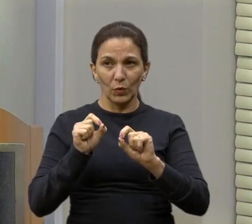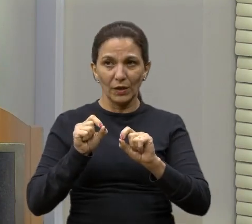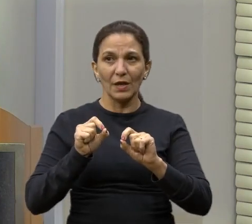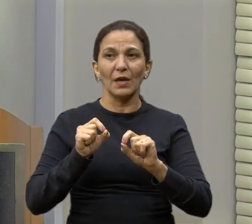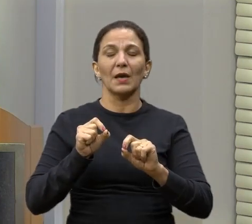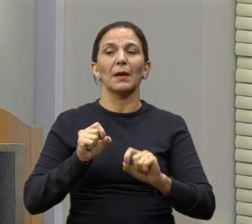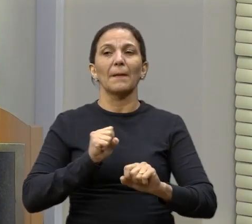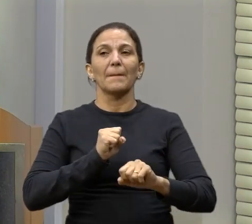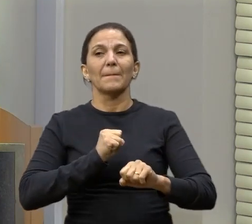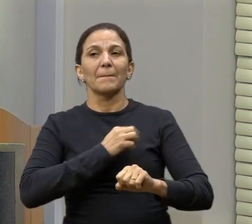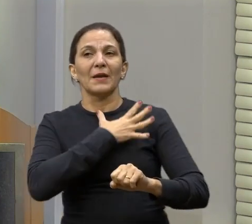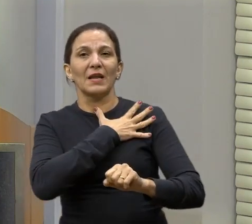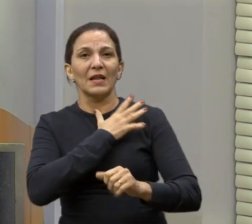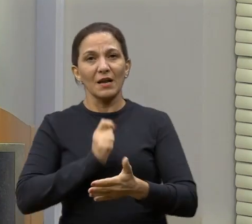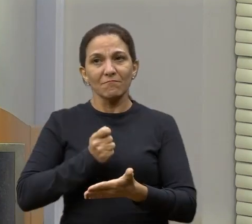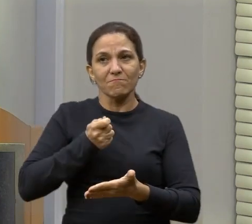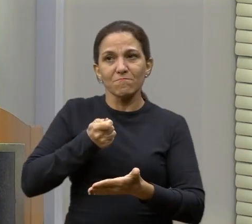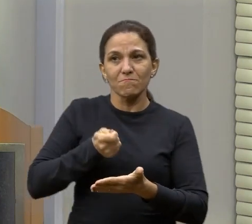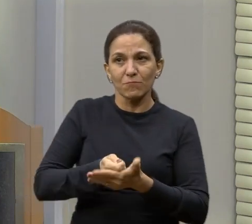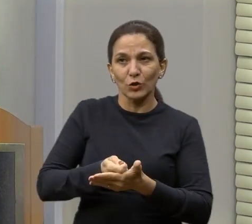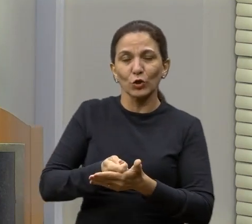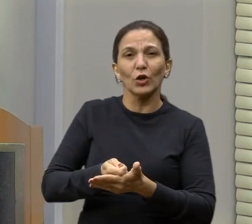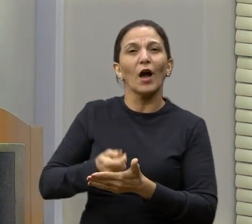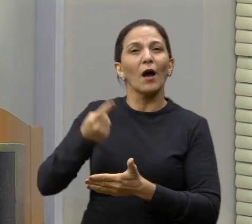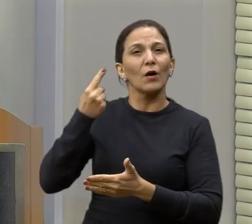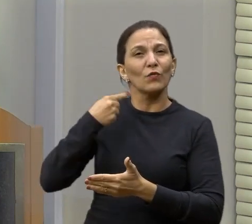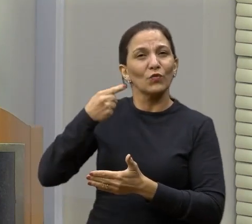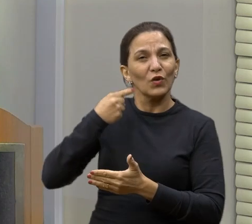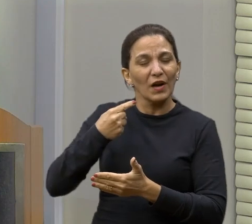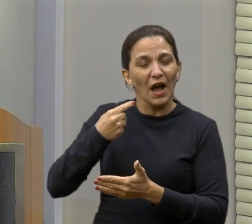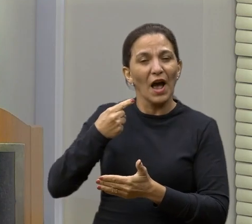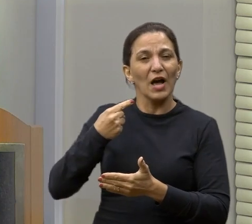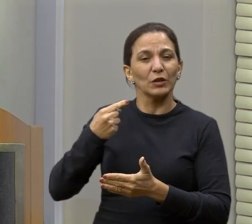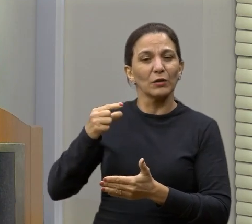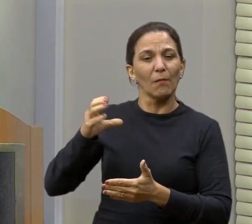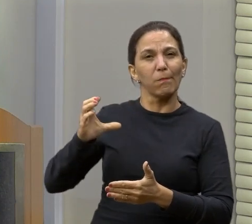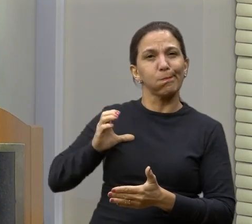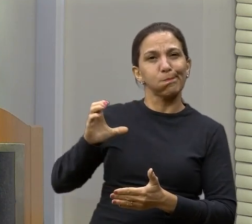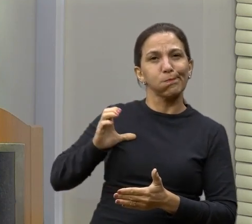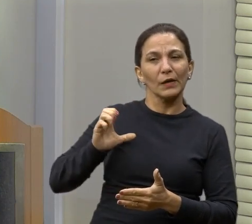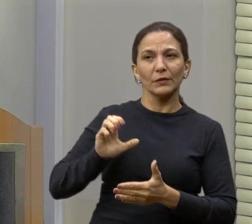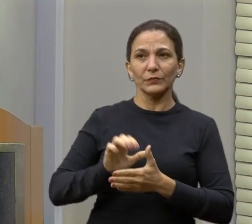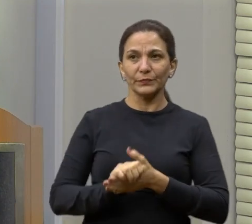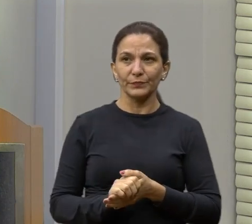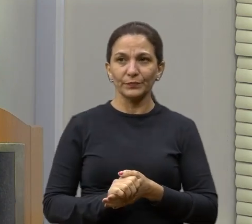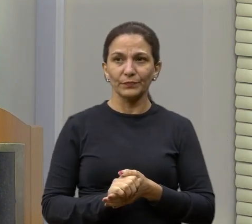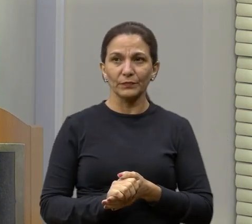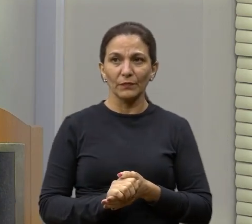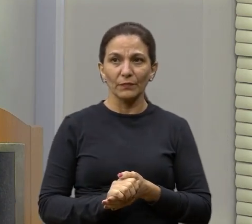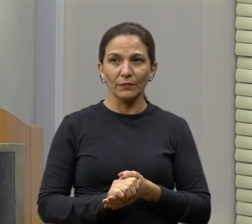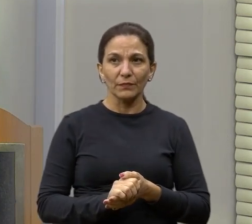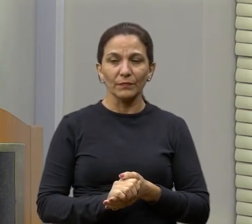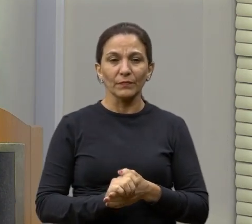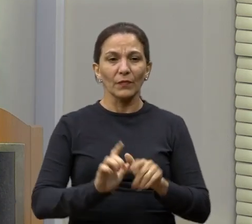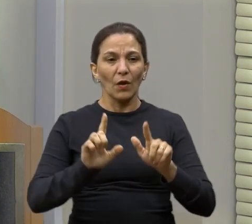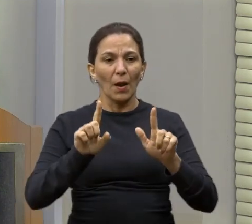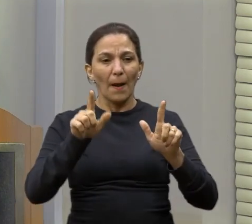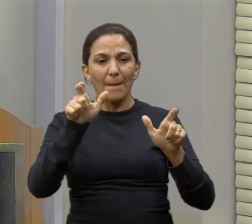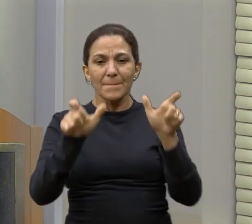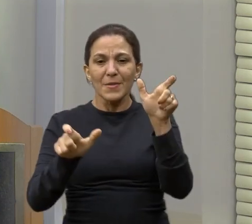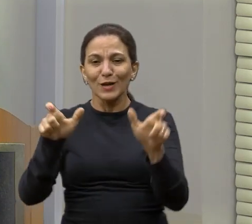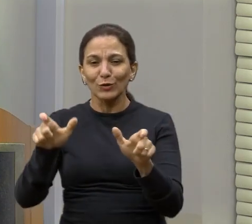quantias vultuosas de honorários defendendo tais causas? E aqui faço um parêntese: quantos indivíduos condenados pela Justiça